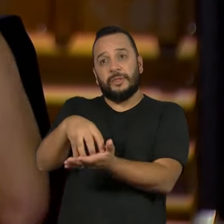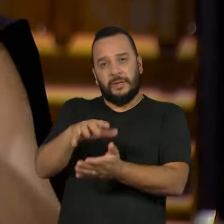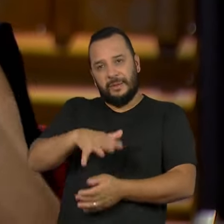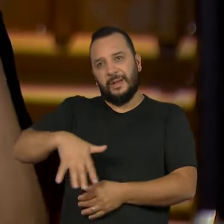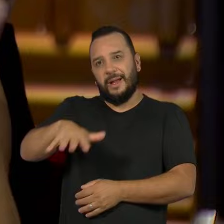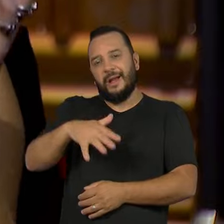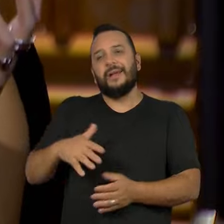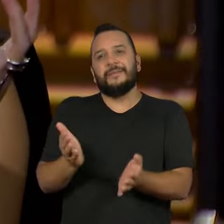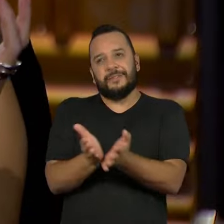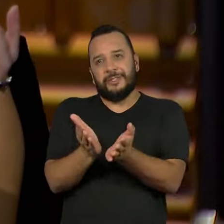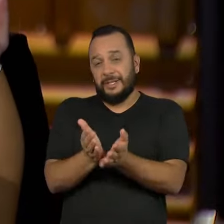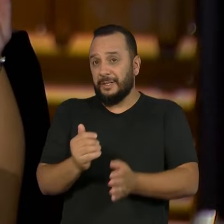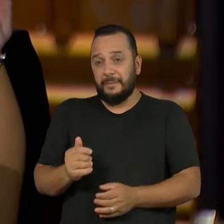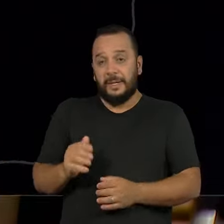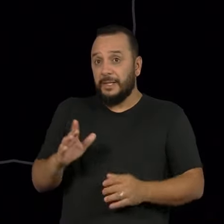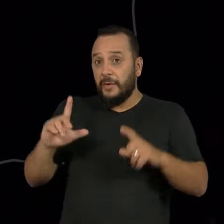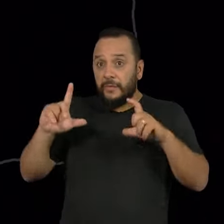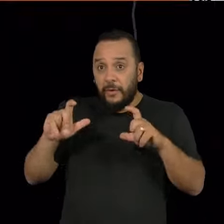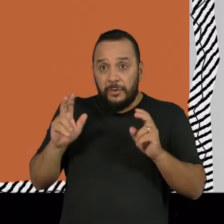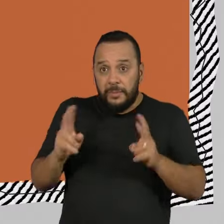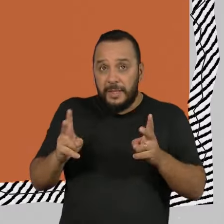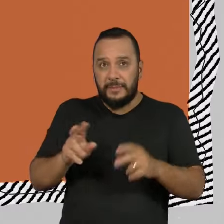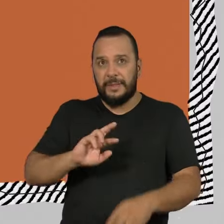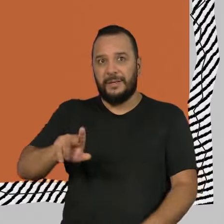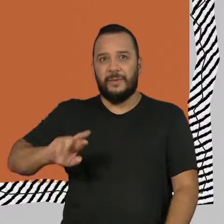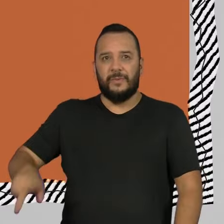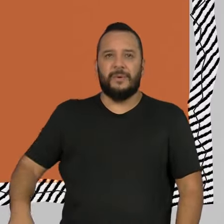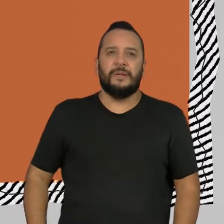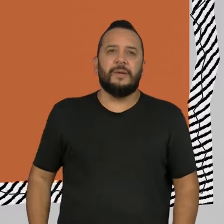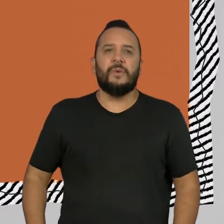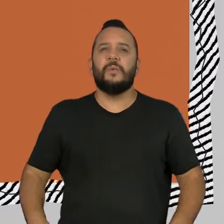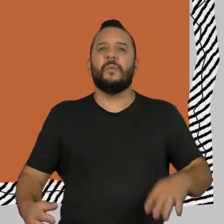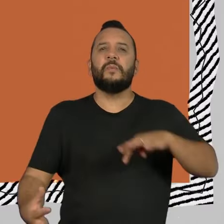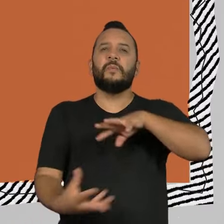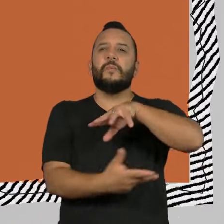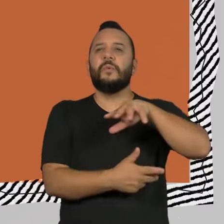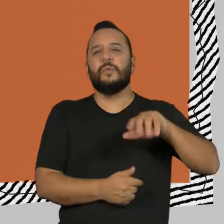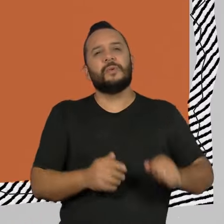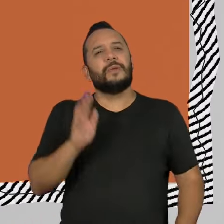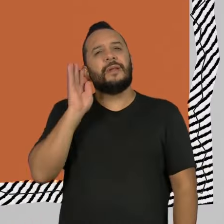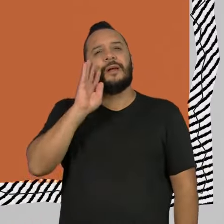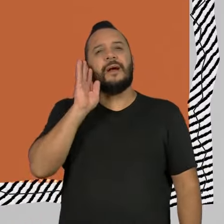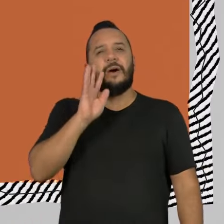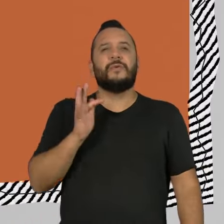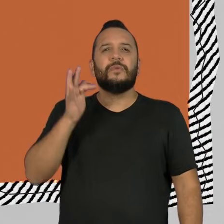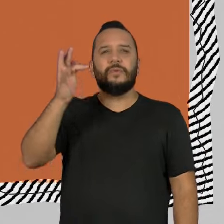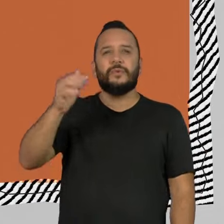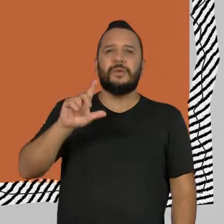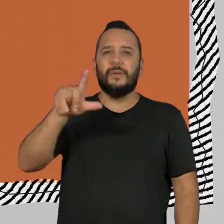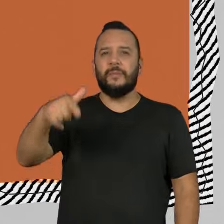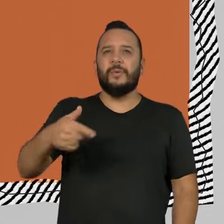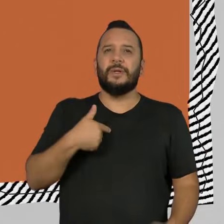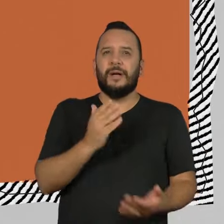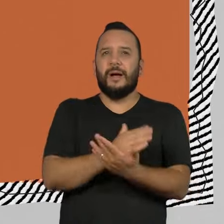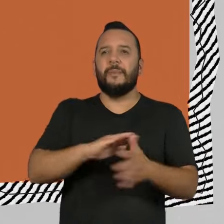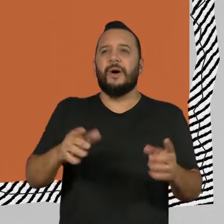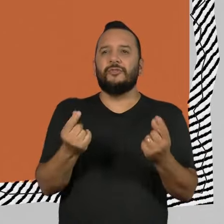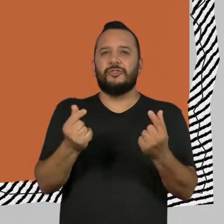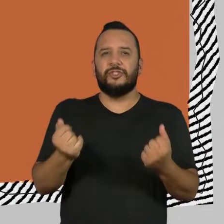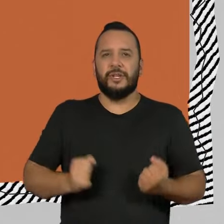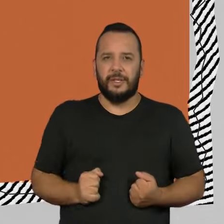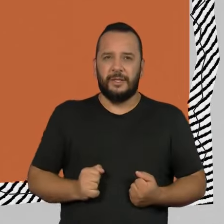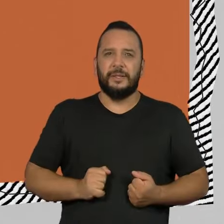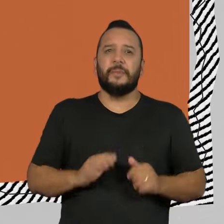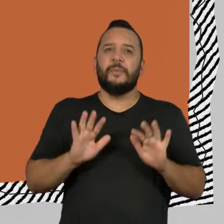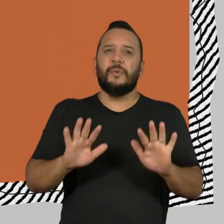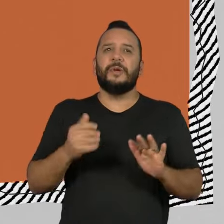evangélico essa foto não é a mesma o mundo só vai ficar legal Depois que terminar o dinheiro porém